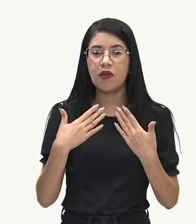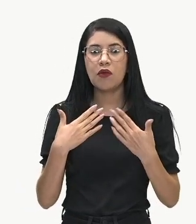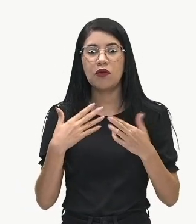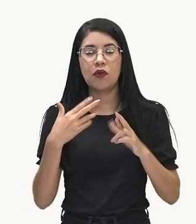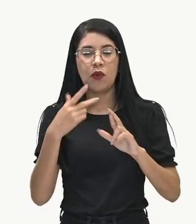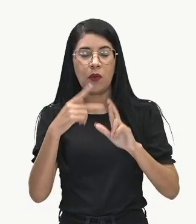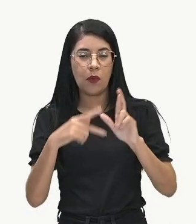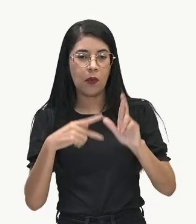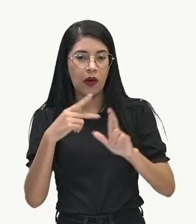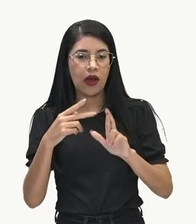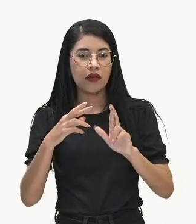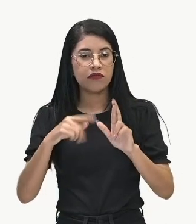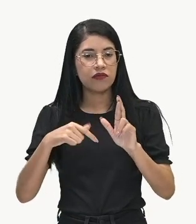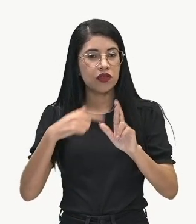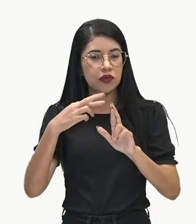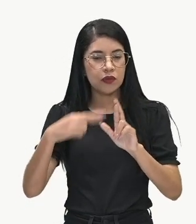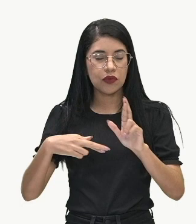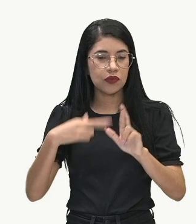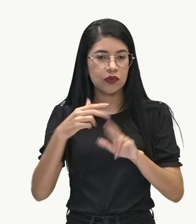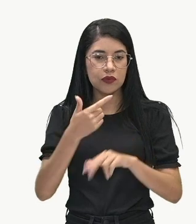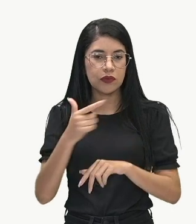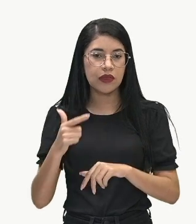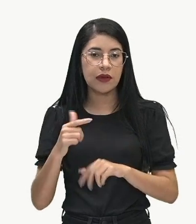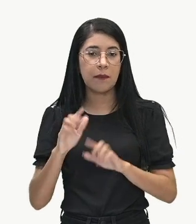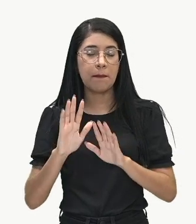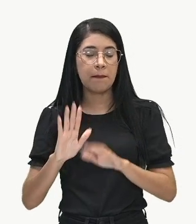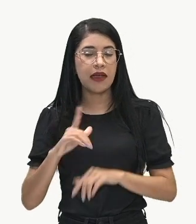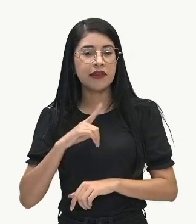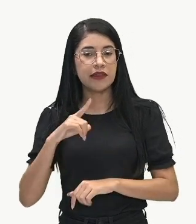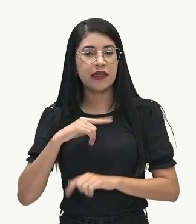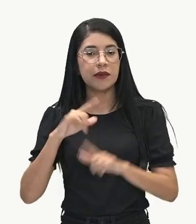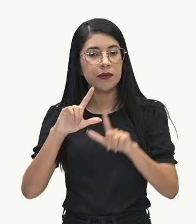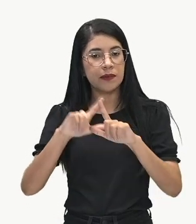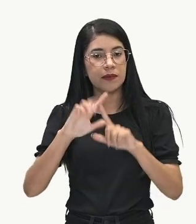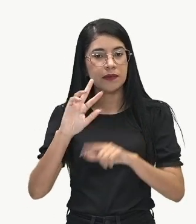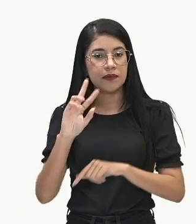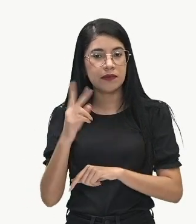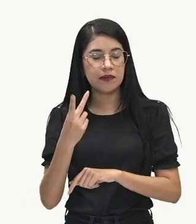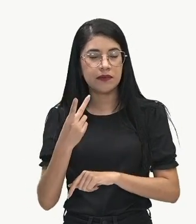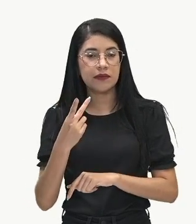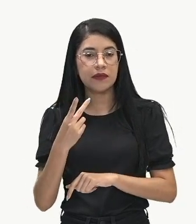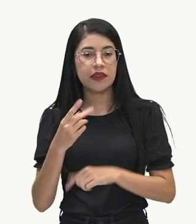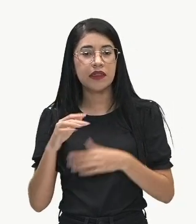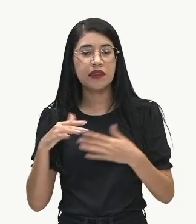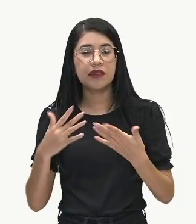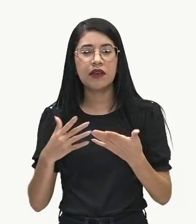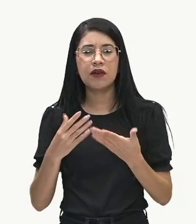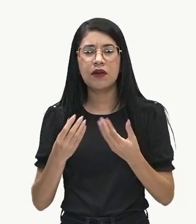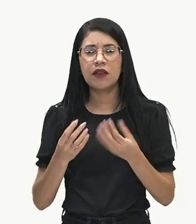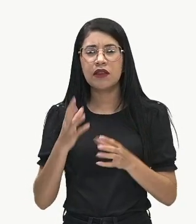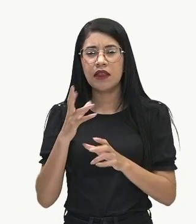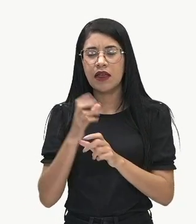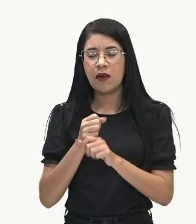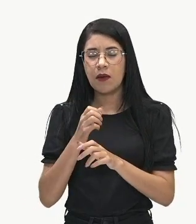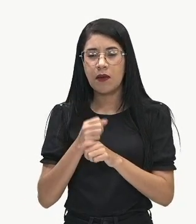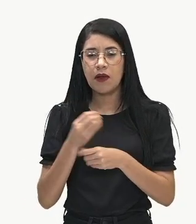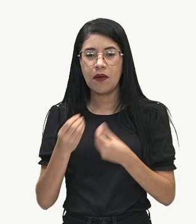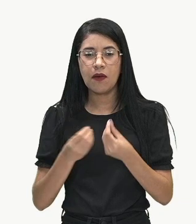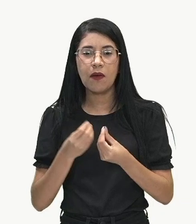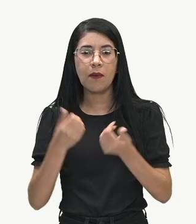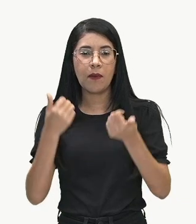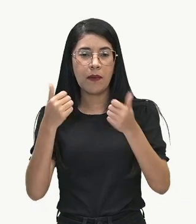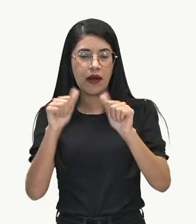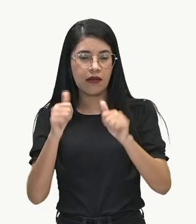ele está aparecendo como ΔH. Então, nesse caso, você tem que analisar o